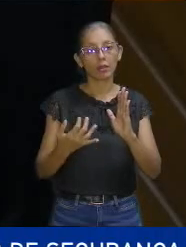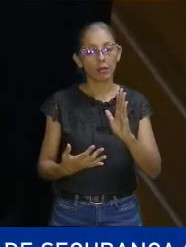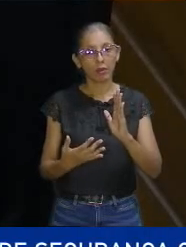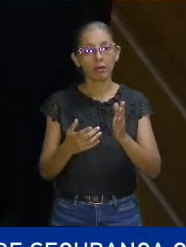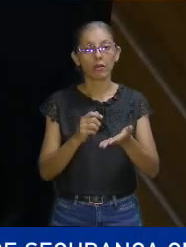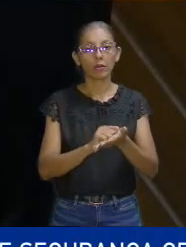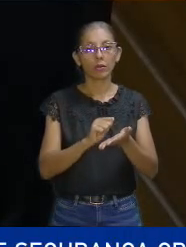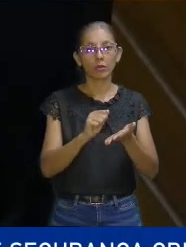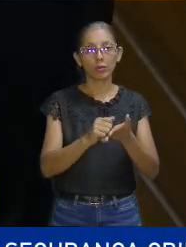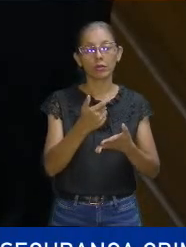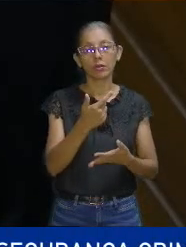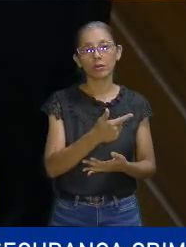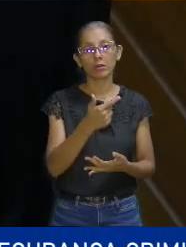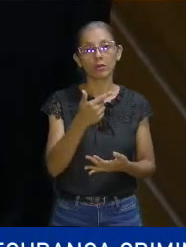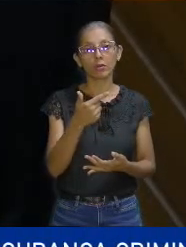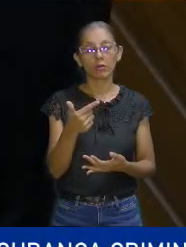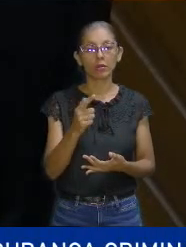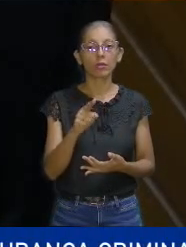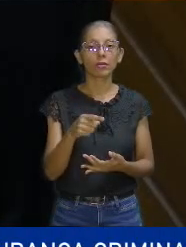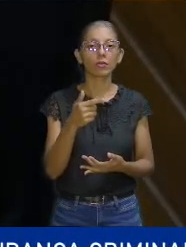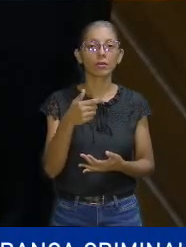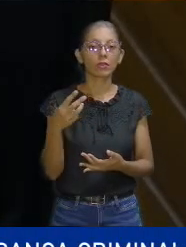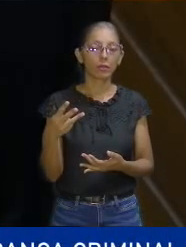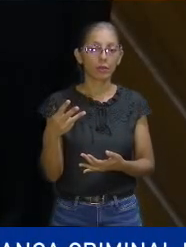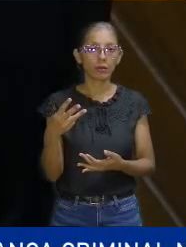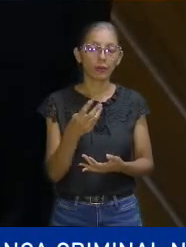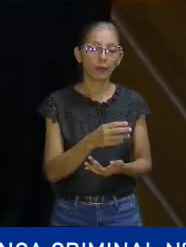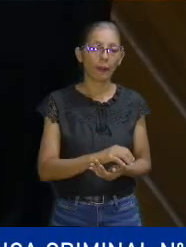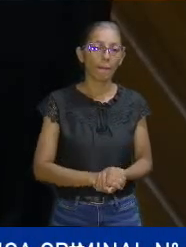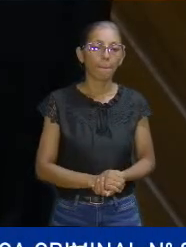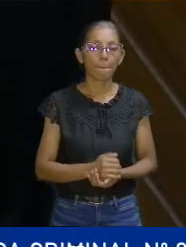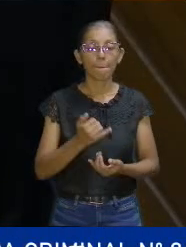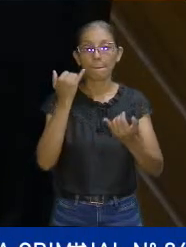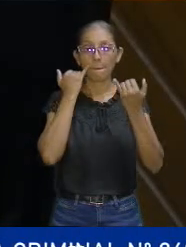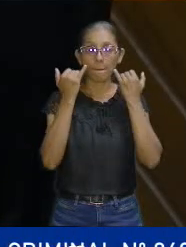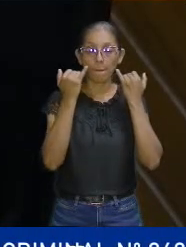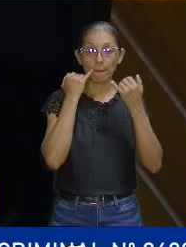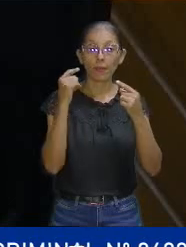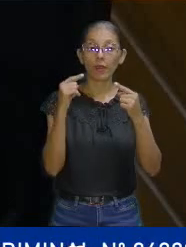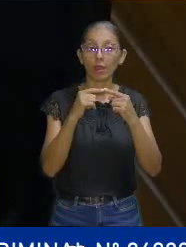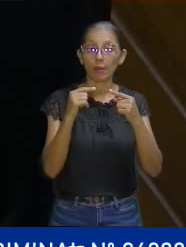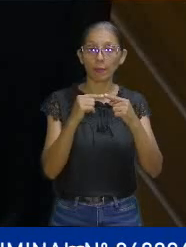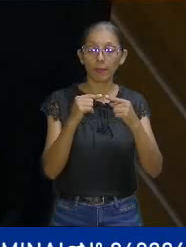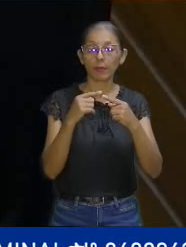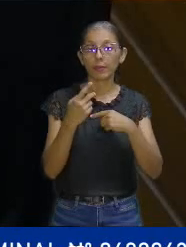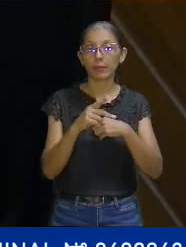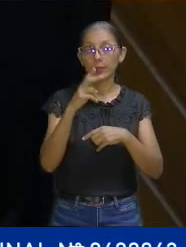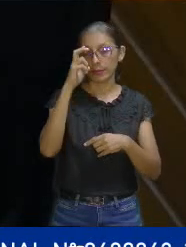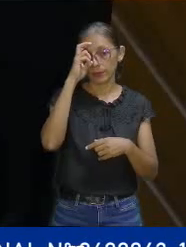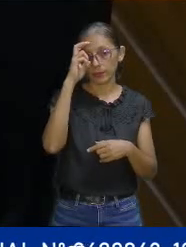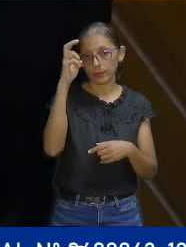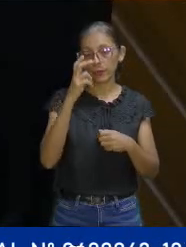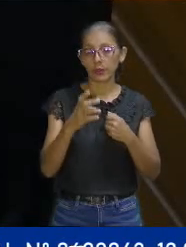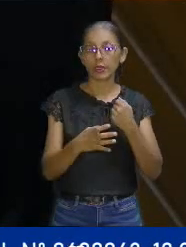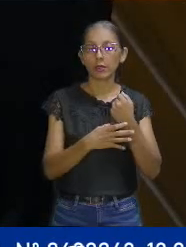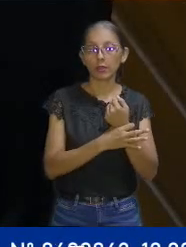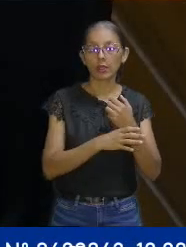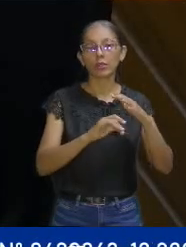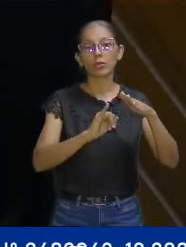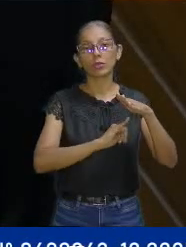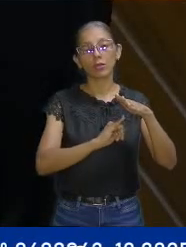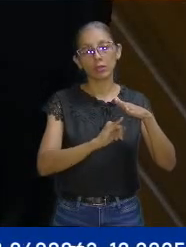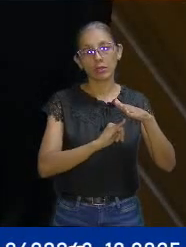seus artigos 22 e 23 que informações relativas à atividade de inteligência, segurança institucional